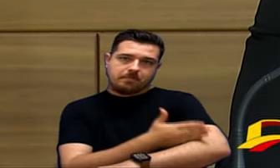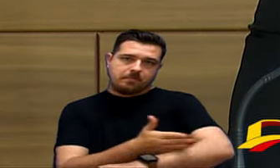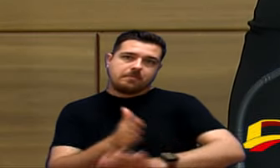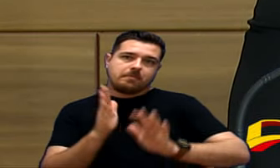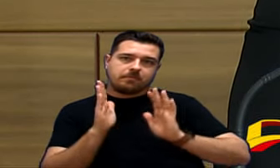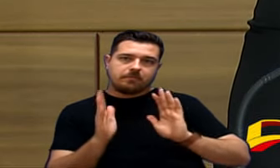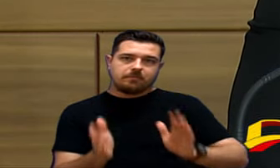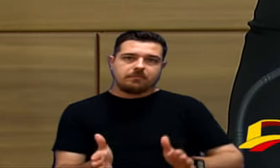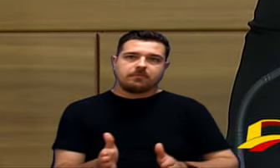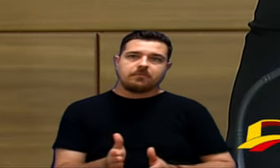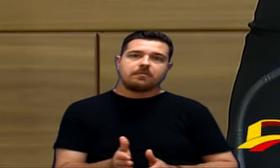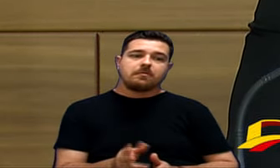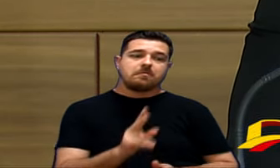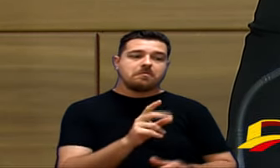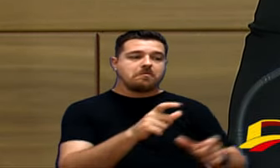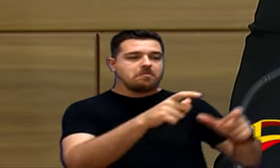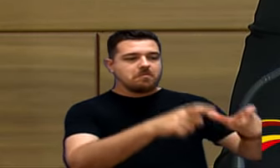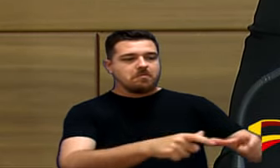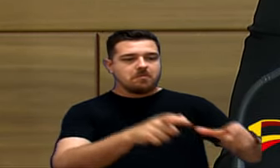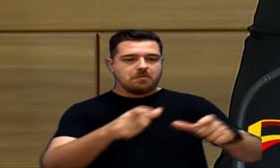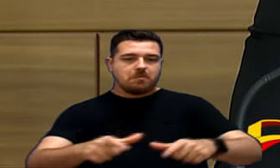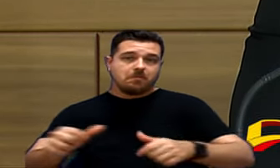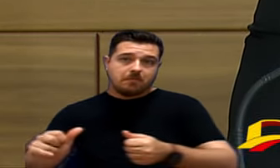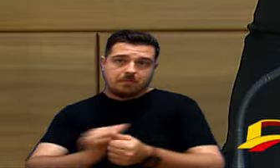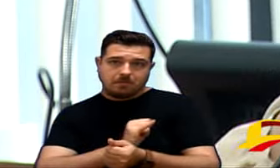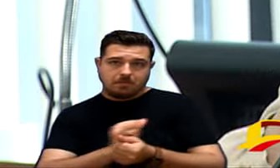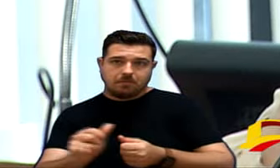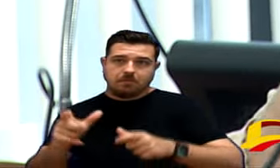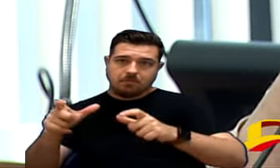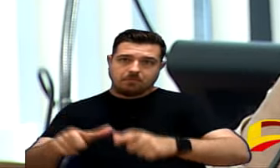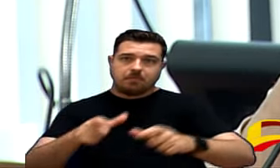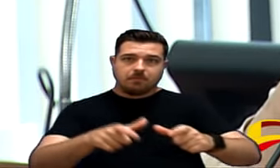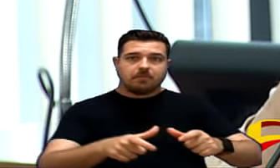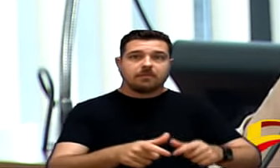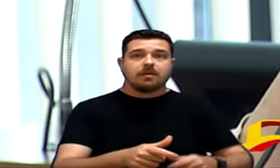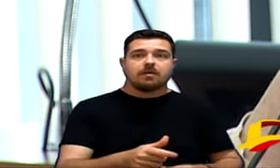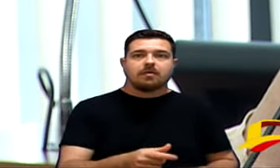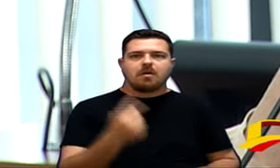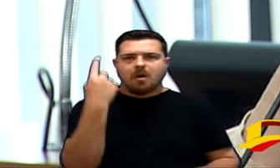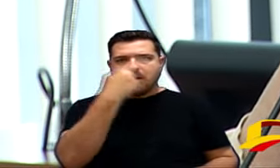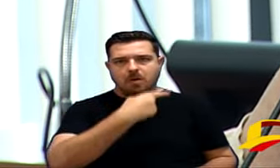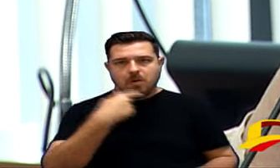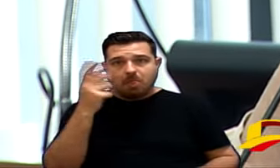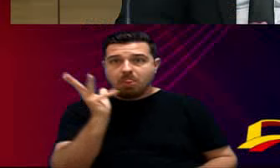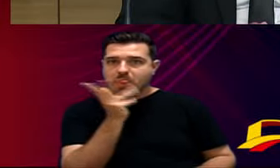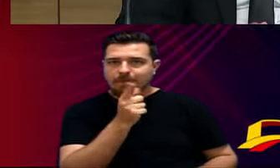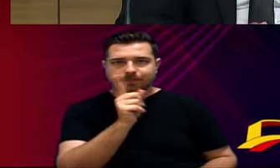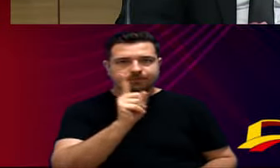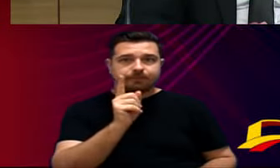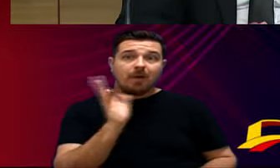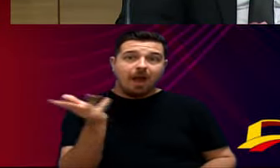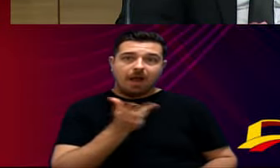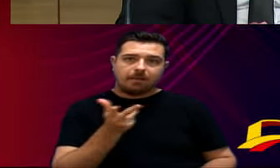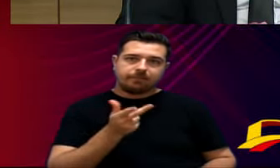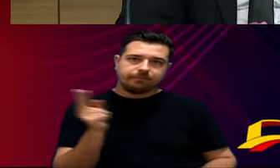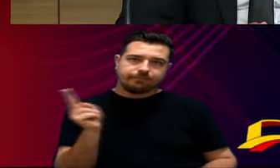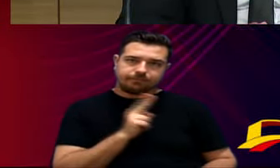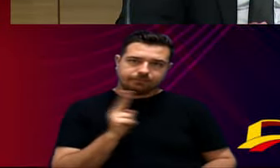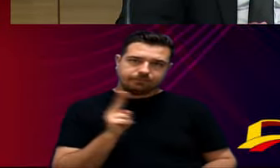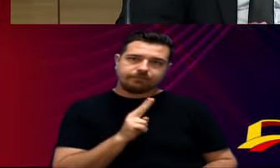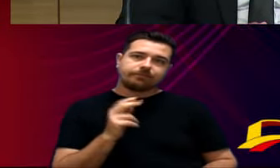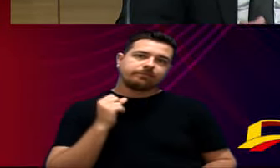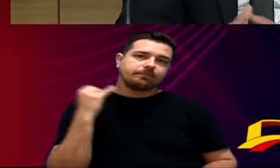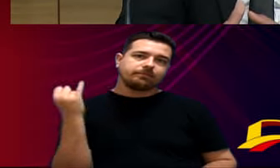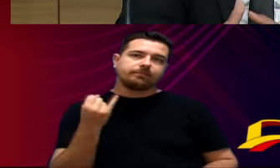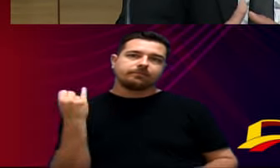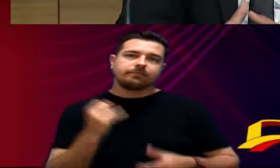eh posicionadas estrategicamente para reduzir o tempo de atendimento né eh a gente sabe que o tempo de